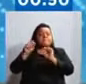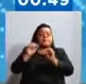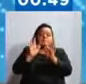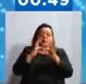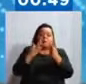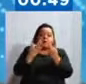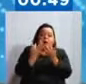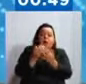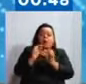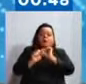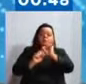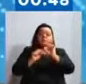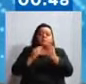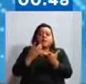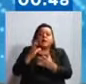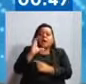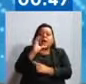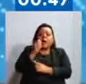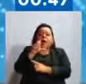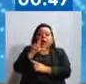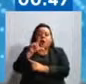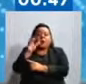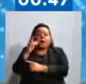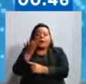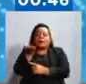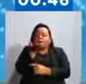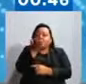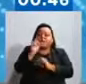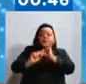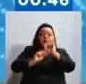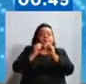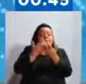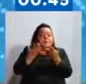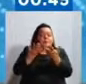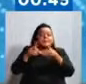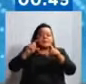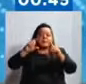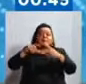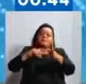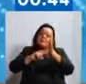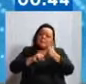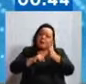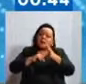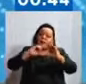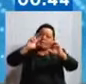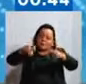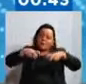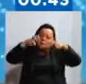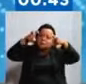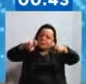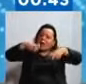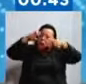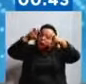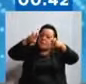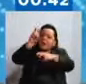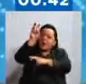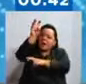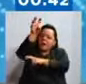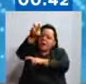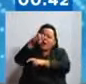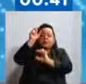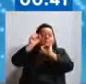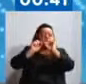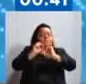produtores rurais, fazer a mecanização das terras com máquinas mecanizadas, assim fortalecer o nosso